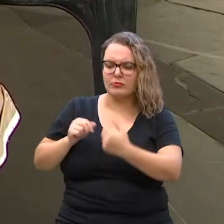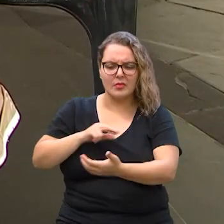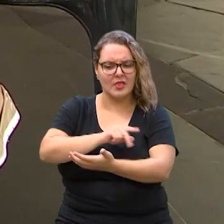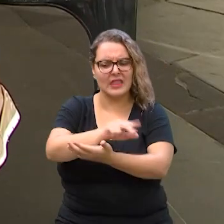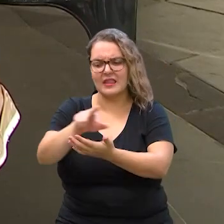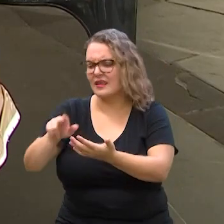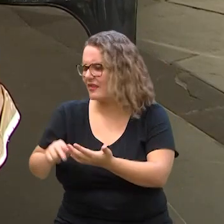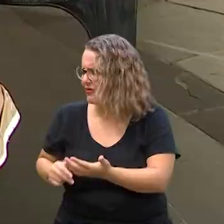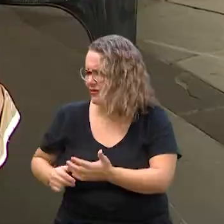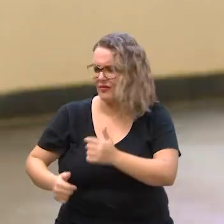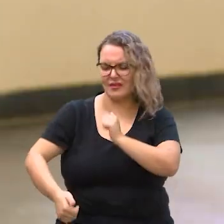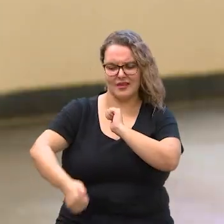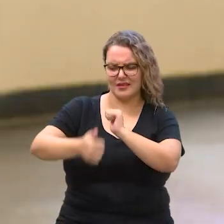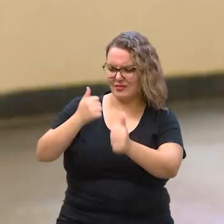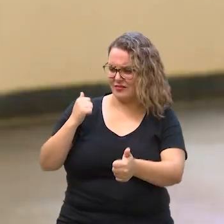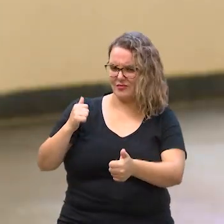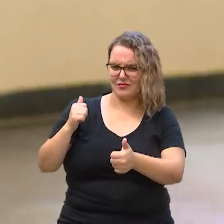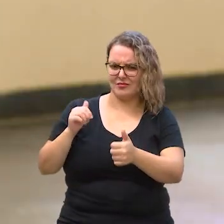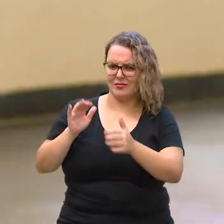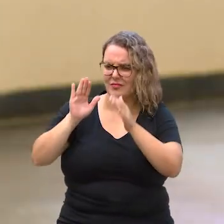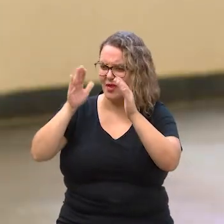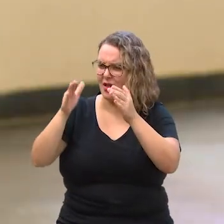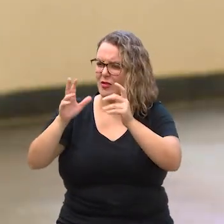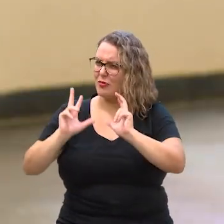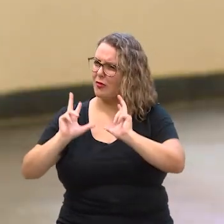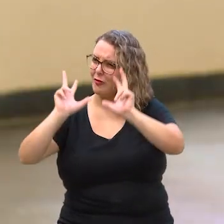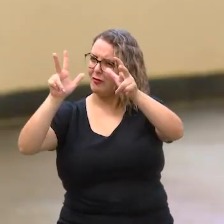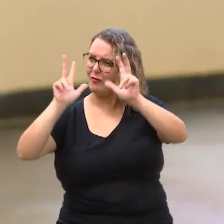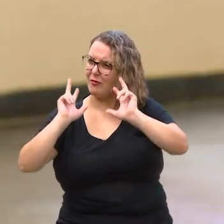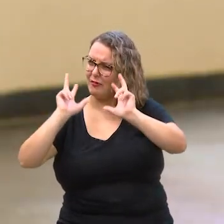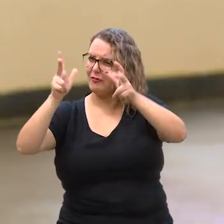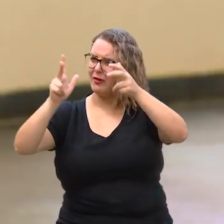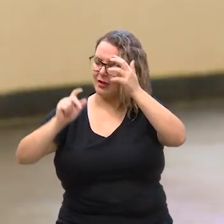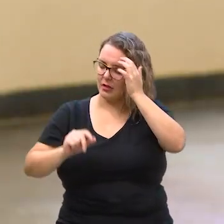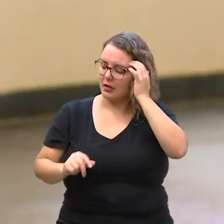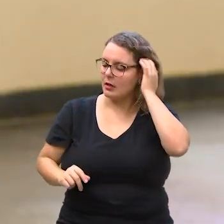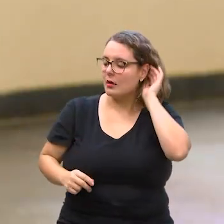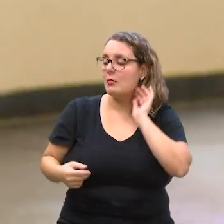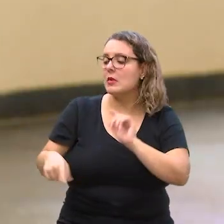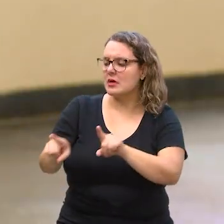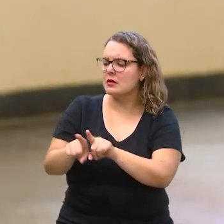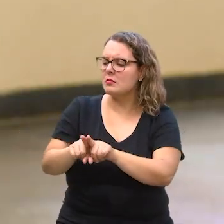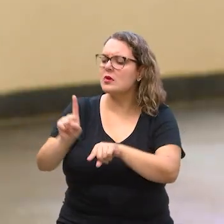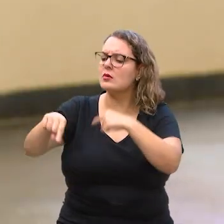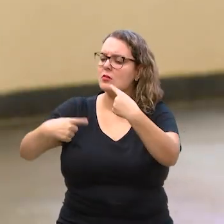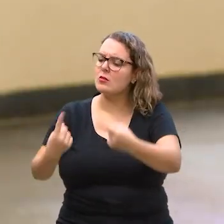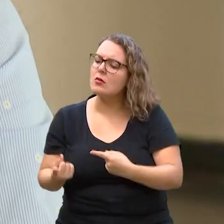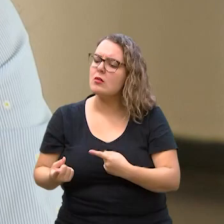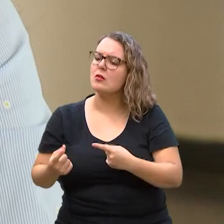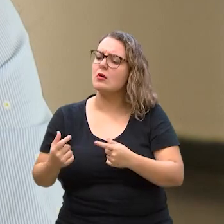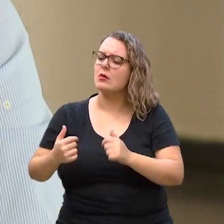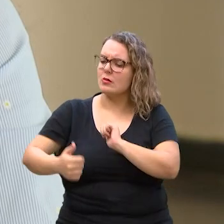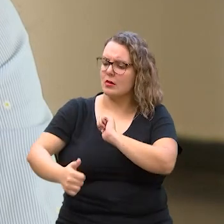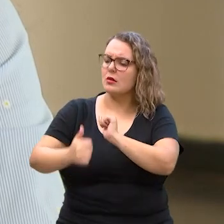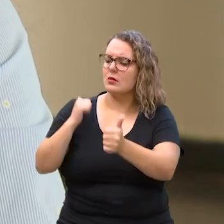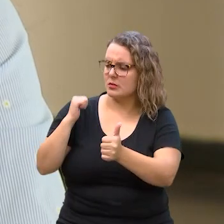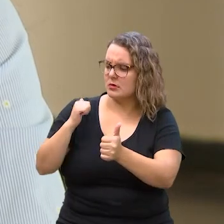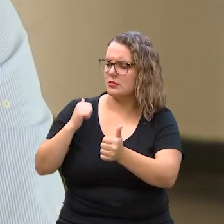entrevistei vários atletas, acho que principalmente no vôlei, mas eu acho que isso vai para outros esportes também, que eu acho